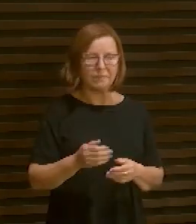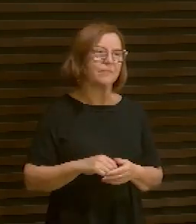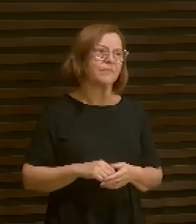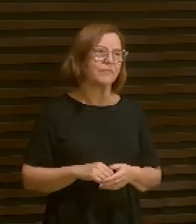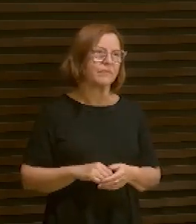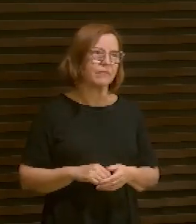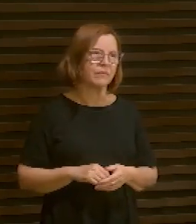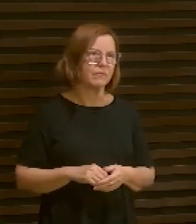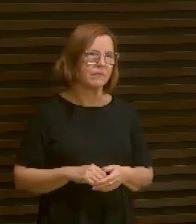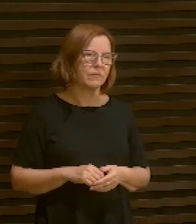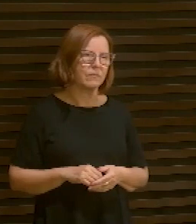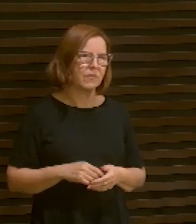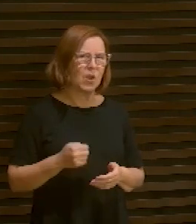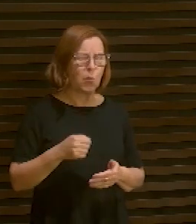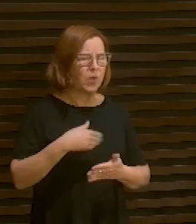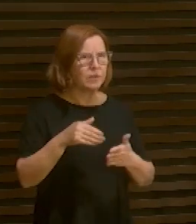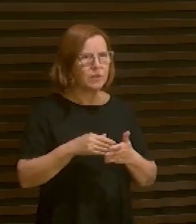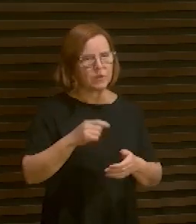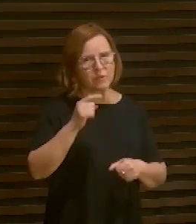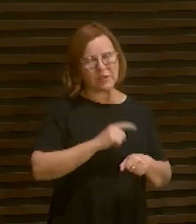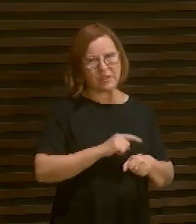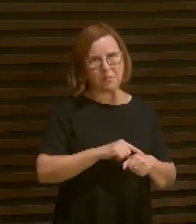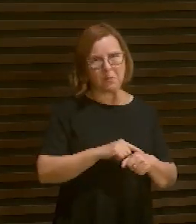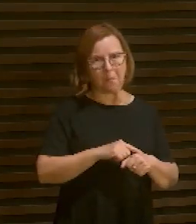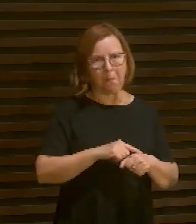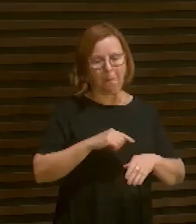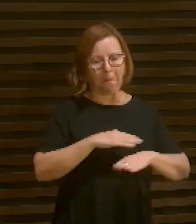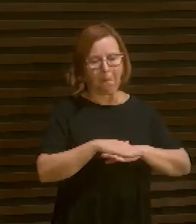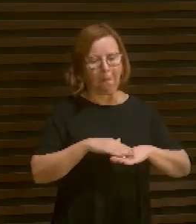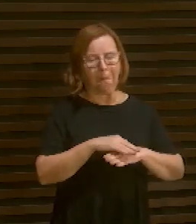Durante quase todo o tempo não conversava com ninguém